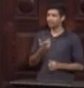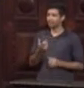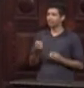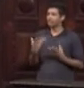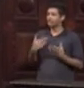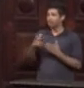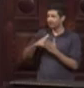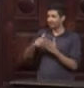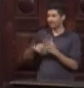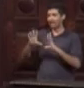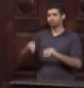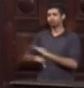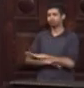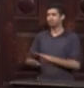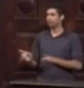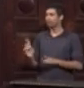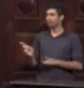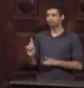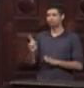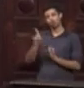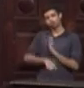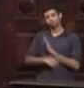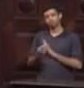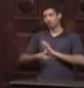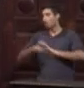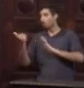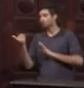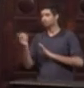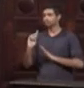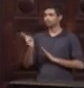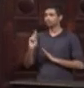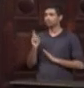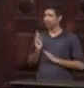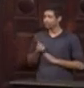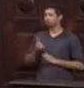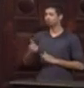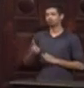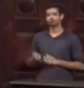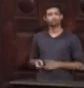arte não seja banalizada, diminuída ou apequenada, deputado Marcos Vinícius,